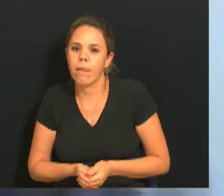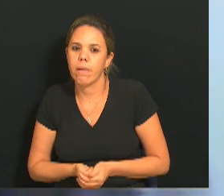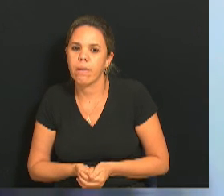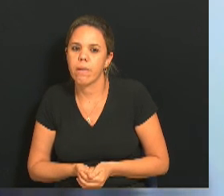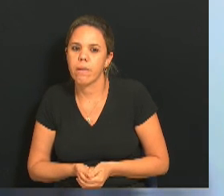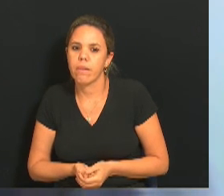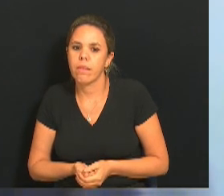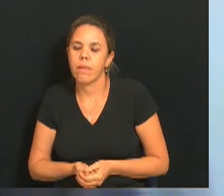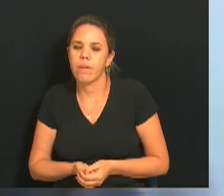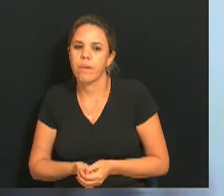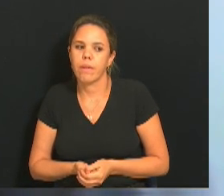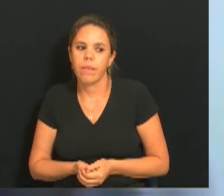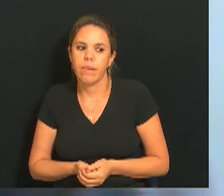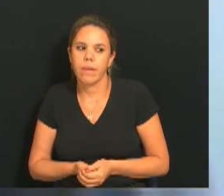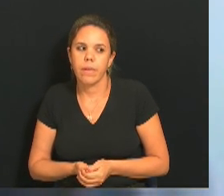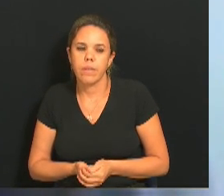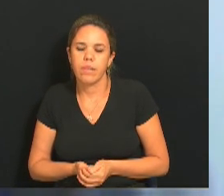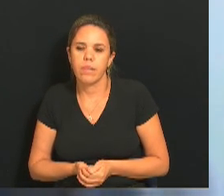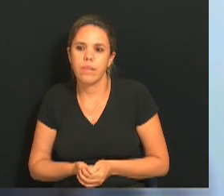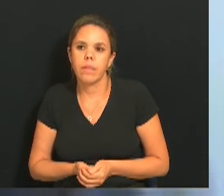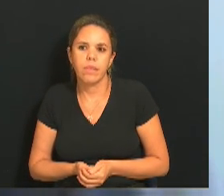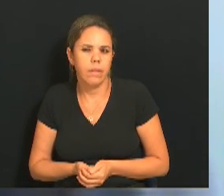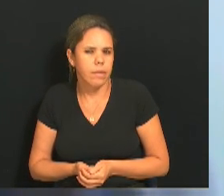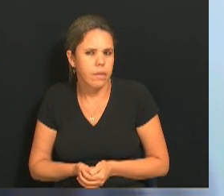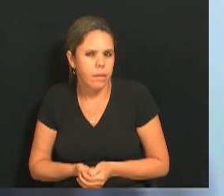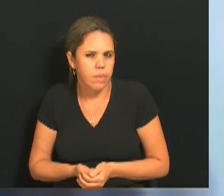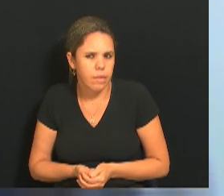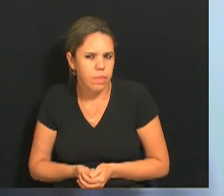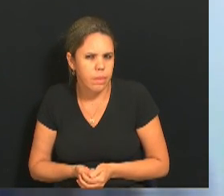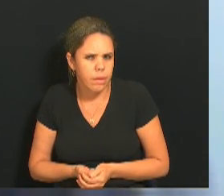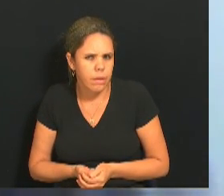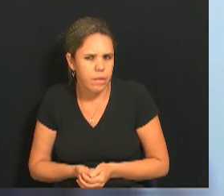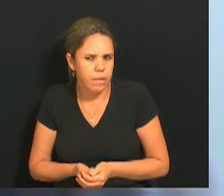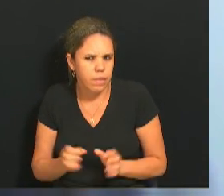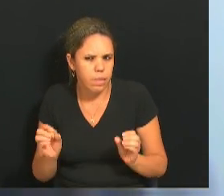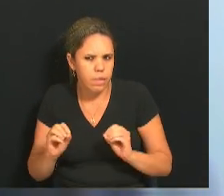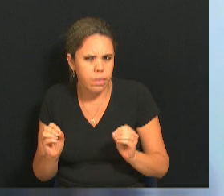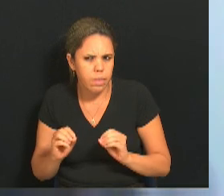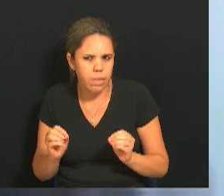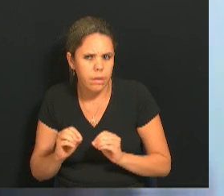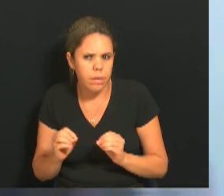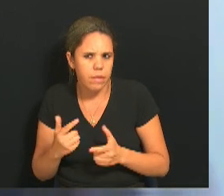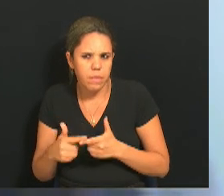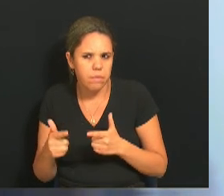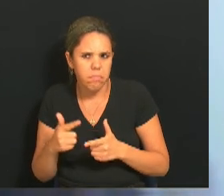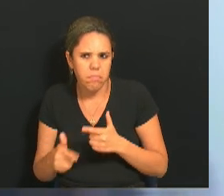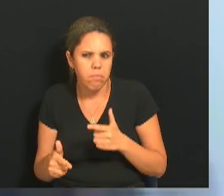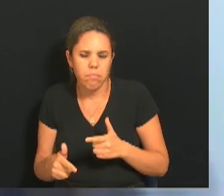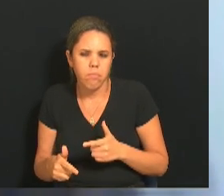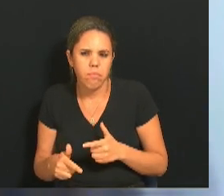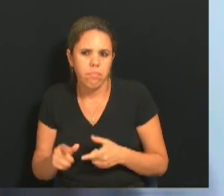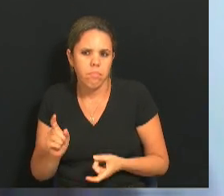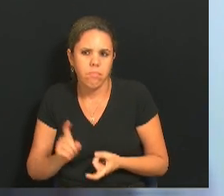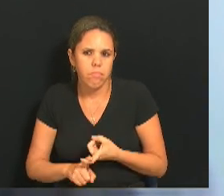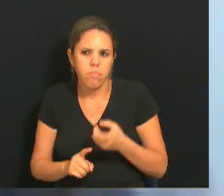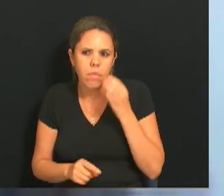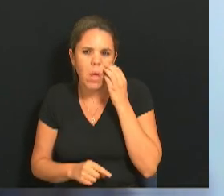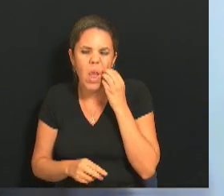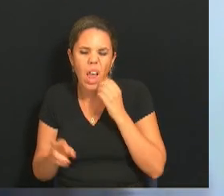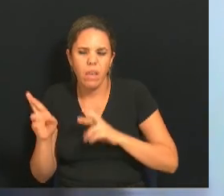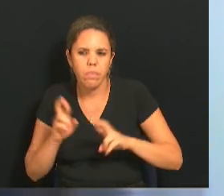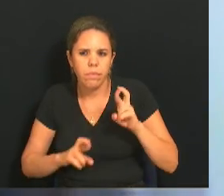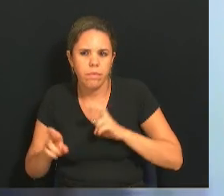no requerimento, inclusive dizendo que não cabia de maneira nenhuma nenhum tipo de sanção, uma vez que o que a gente verificou foi